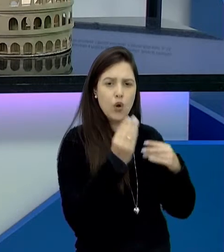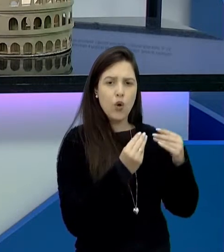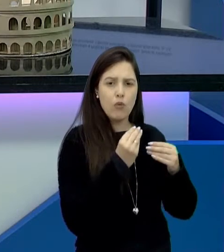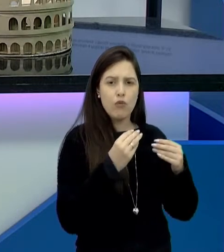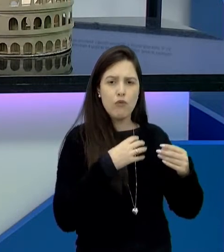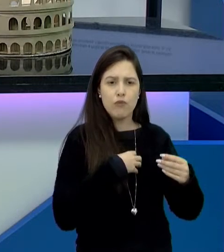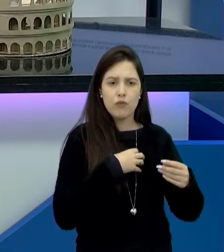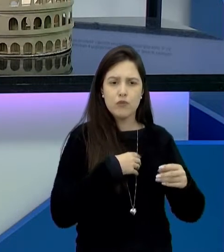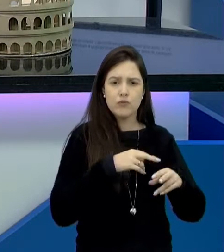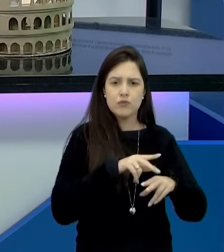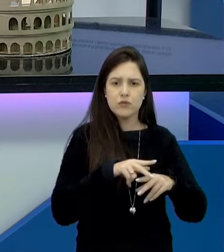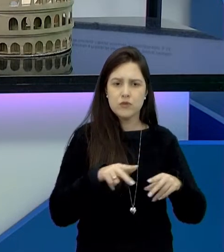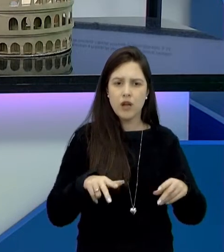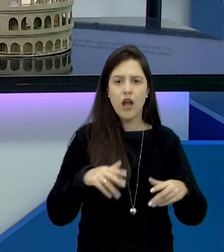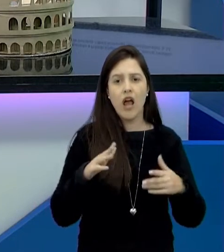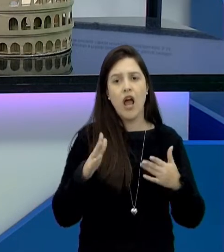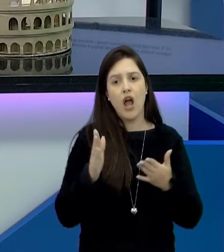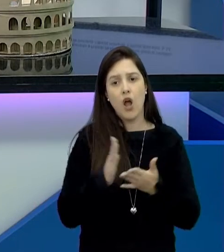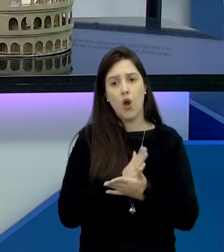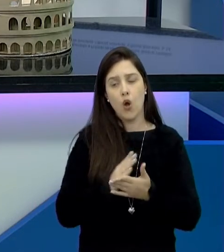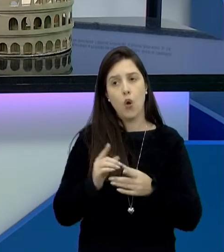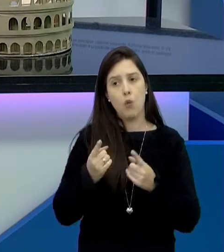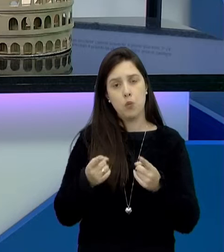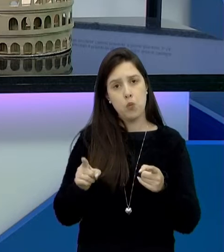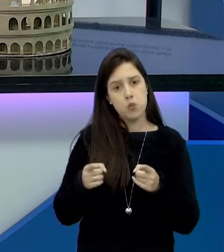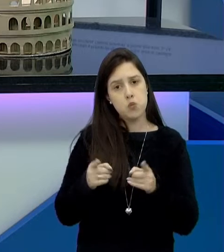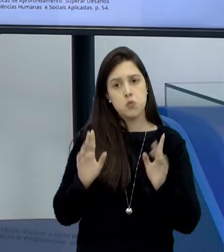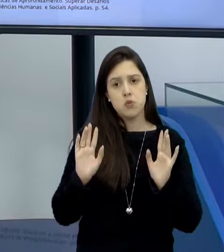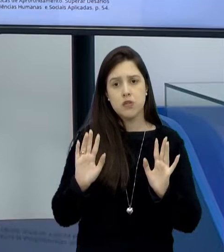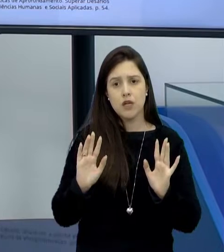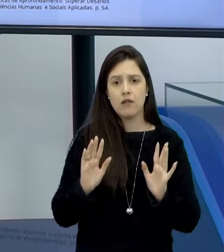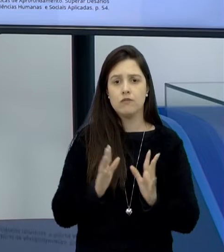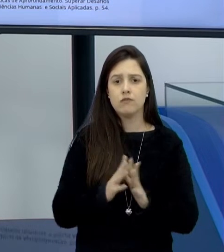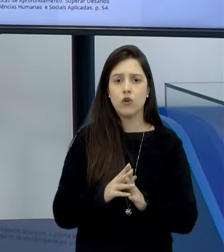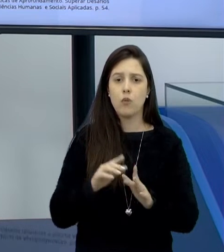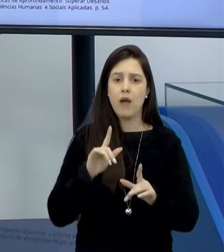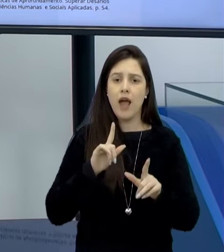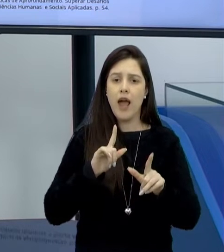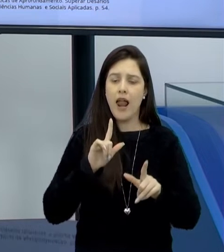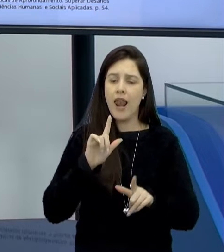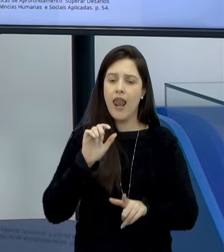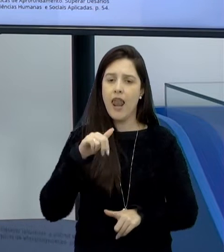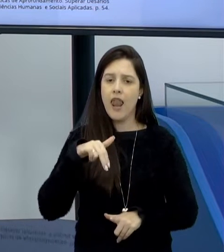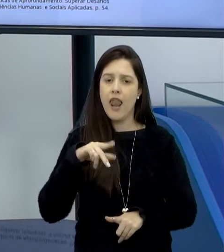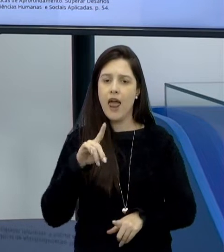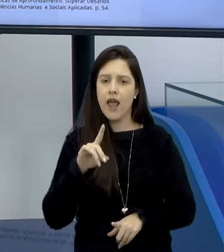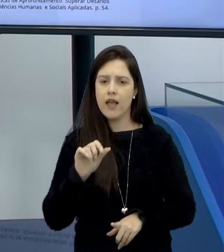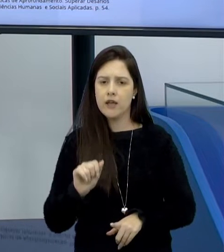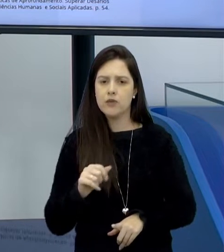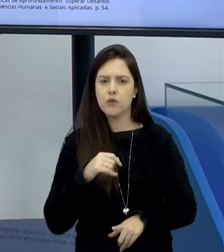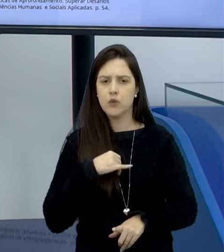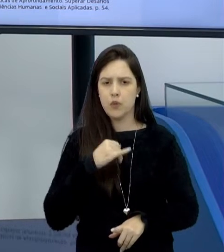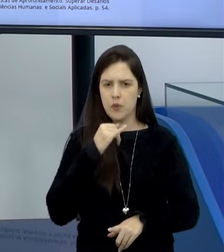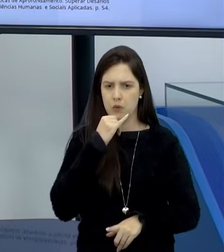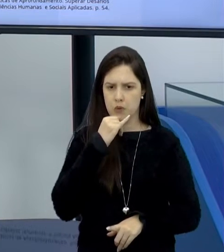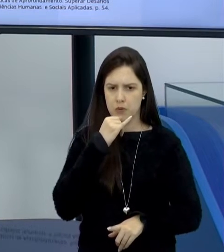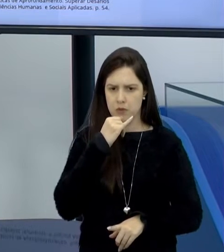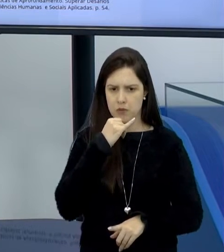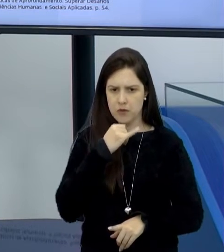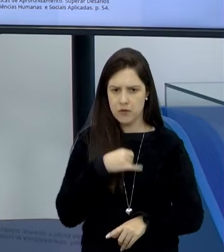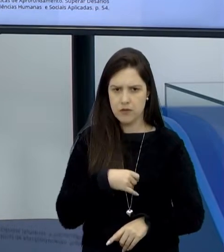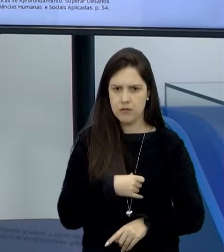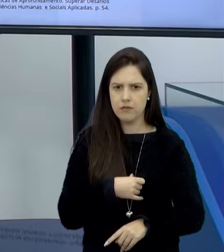coisas. Sim. Uma música, por exemplo? Uma música, legal. Uma lenda. Eu tenho um exemplo aqui, ó, o Bloco de Maracatu